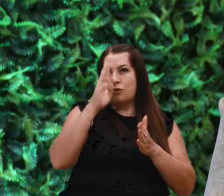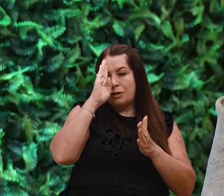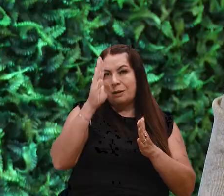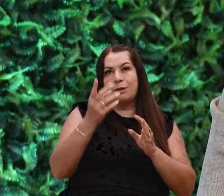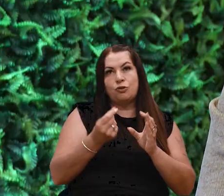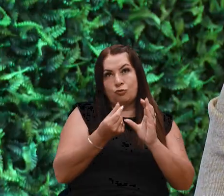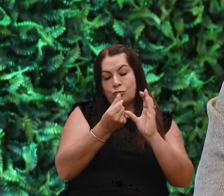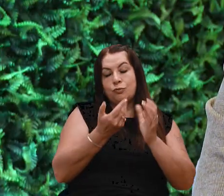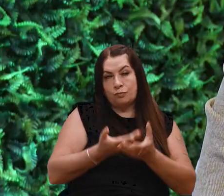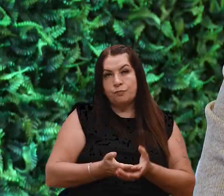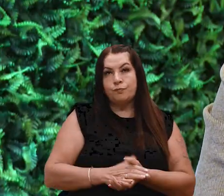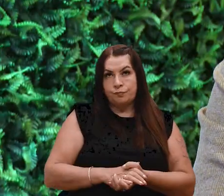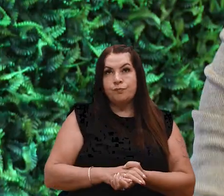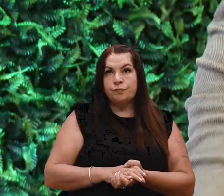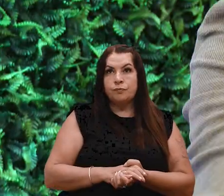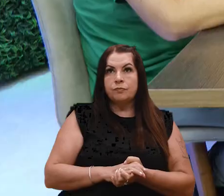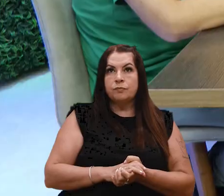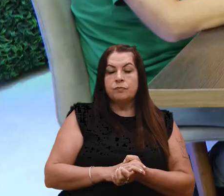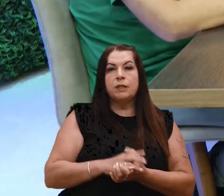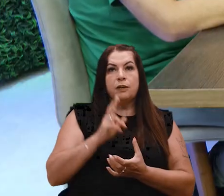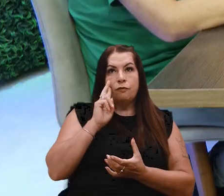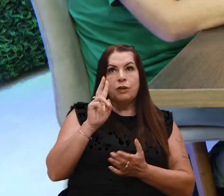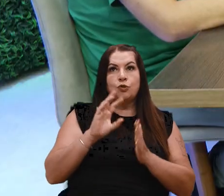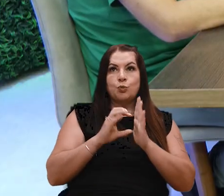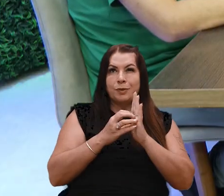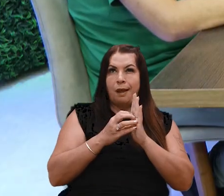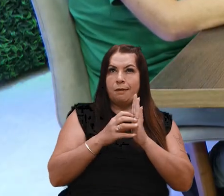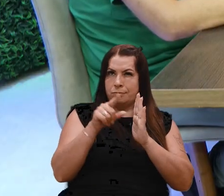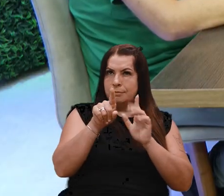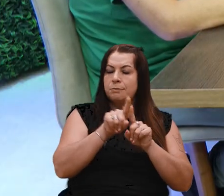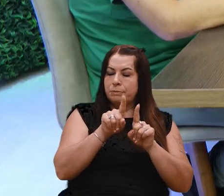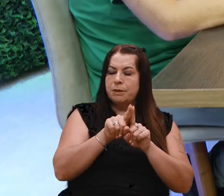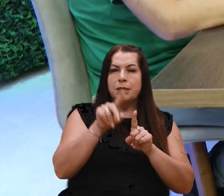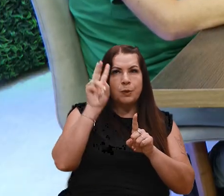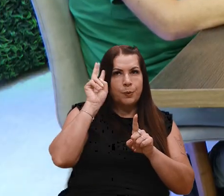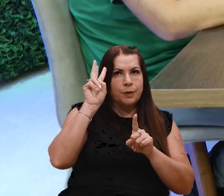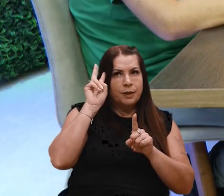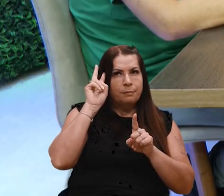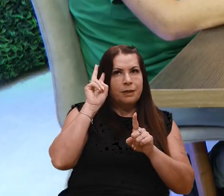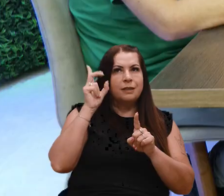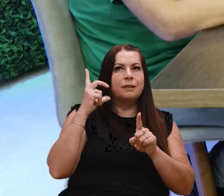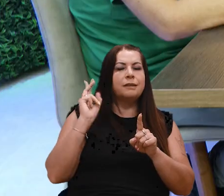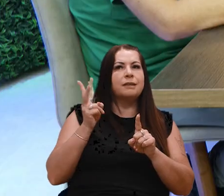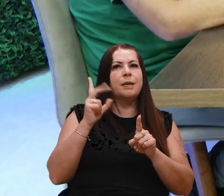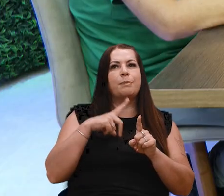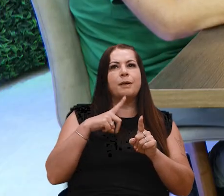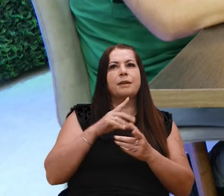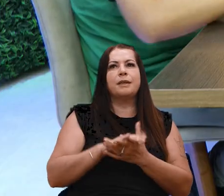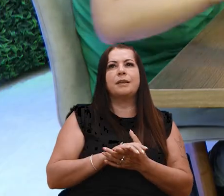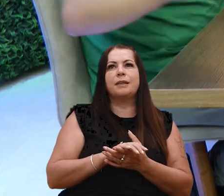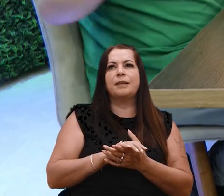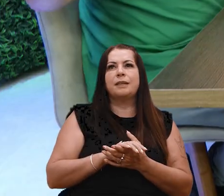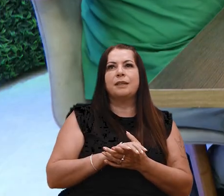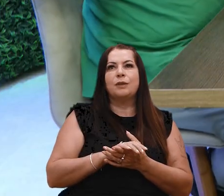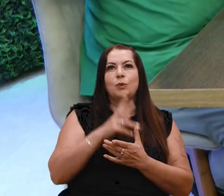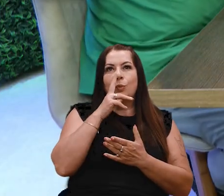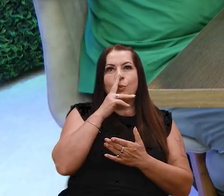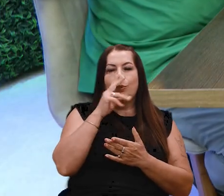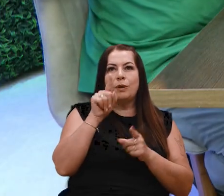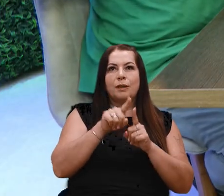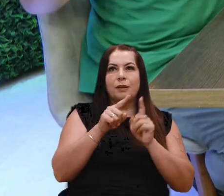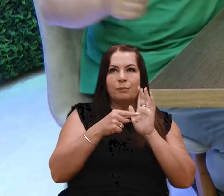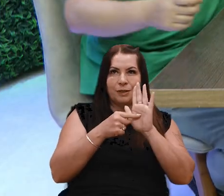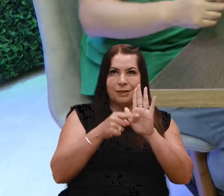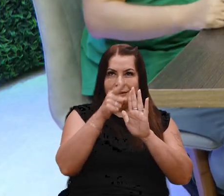né? E vejo os dados, né? Eu foco aqui e lembro, sempre a gente tem eu chamo de a nossa bíblia de infraestrutura do MOB.